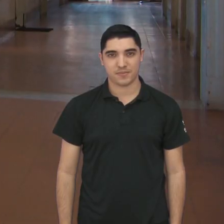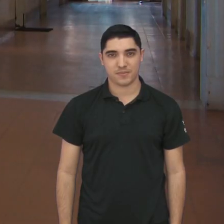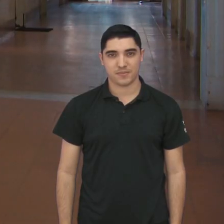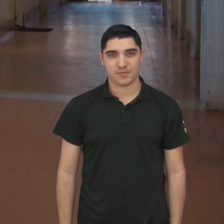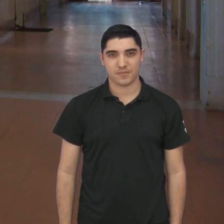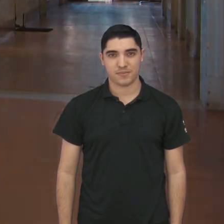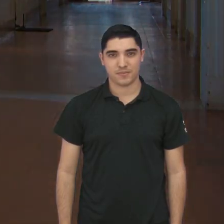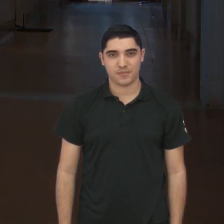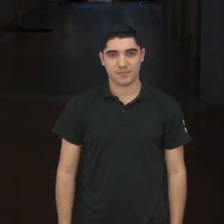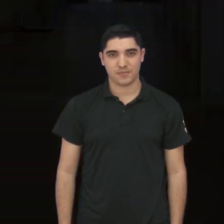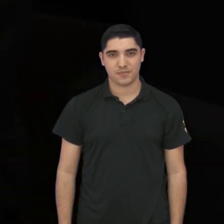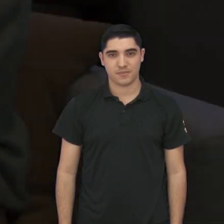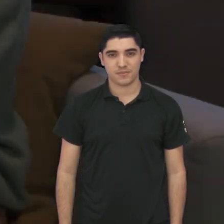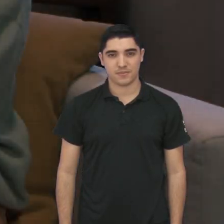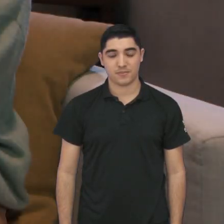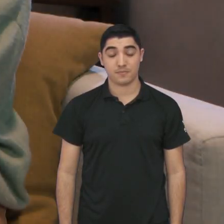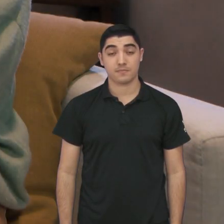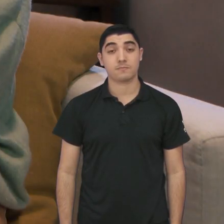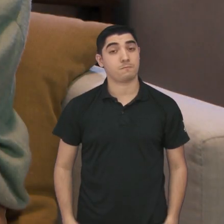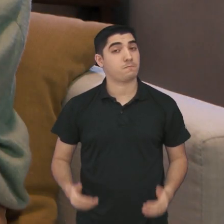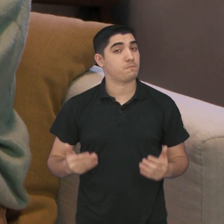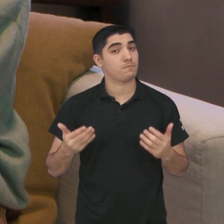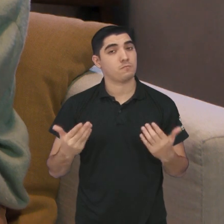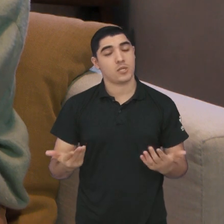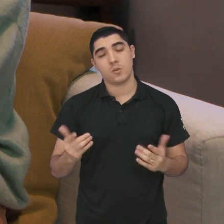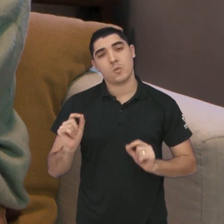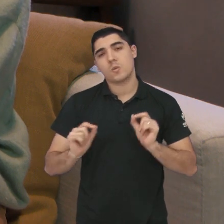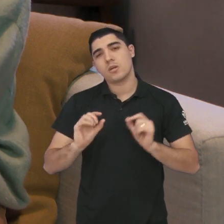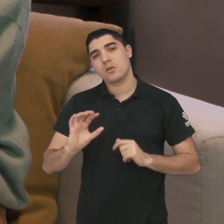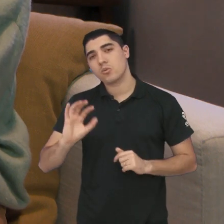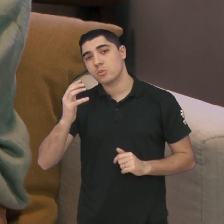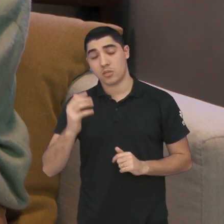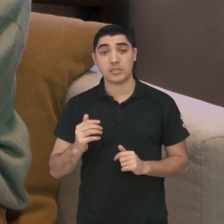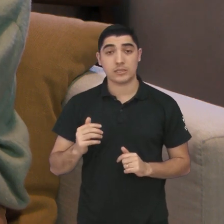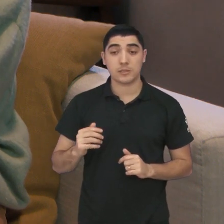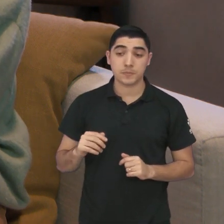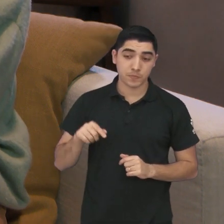social, coisa que a gente está mais ou menos familiarizado nos últimos anos.